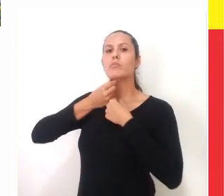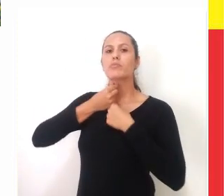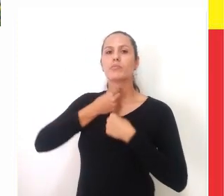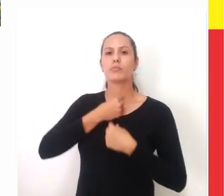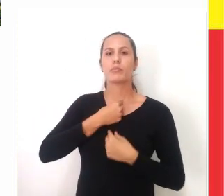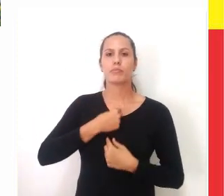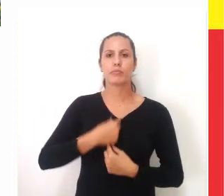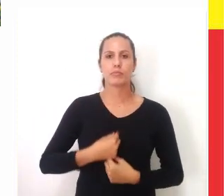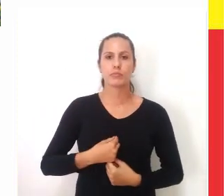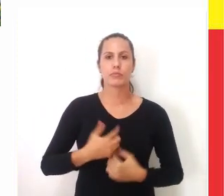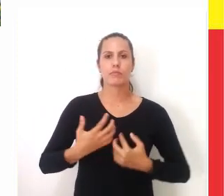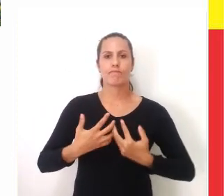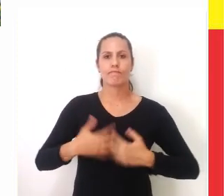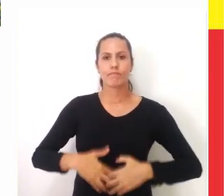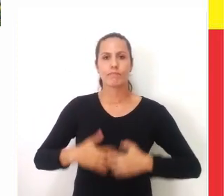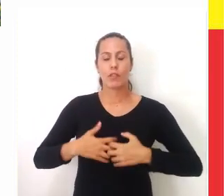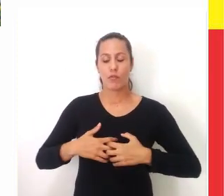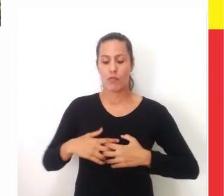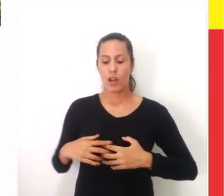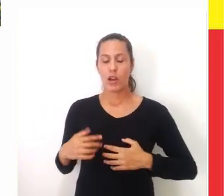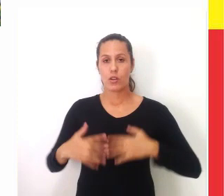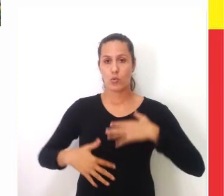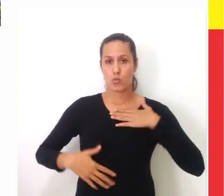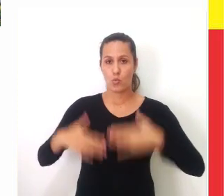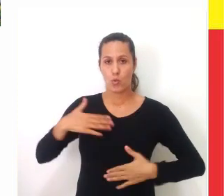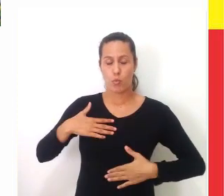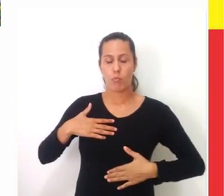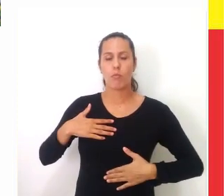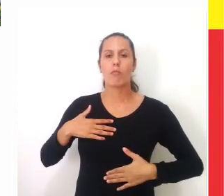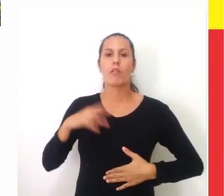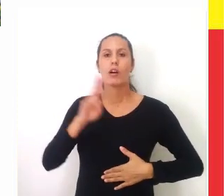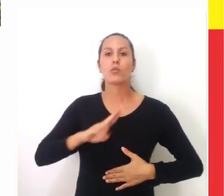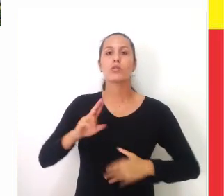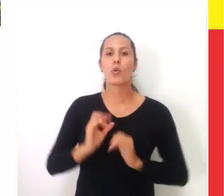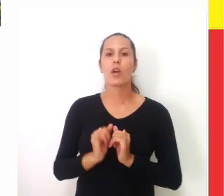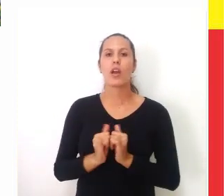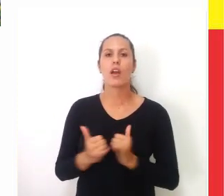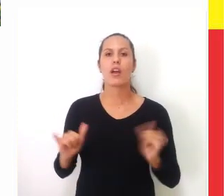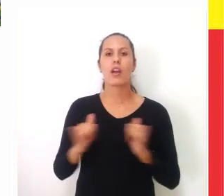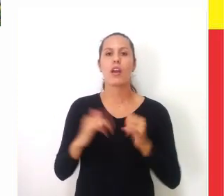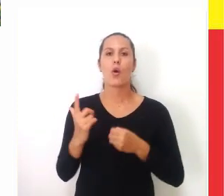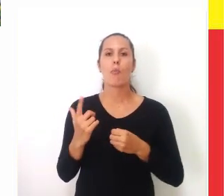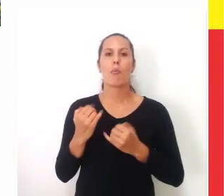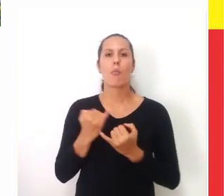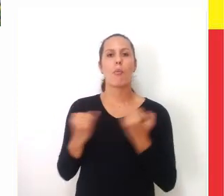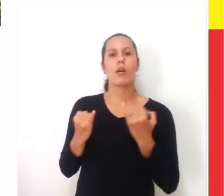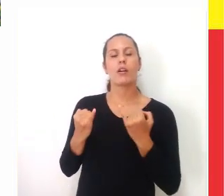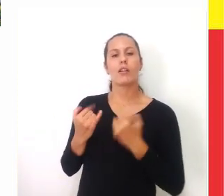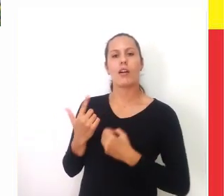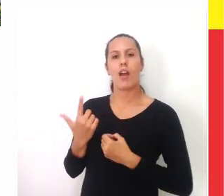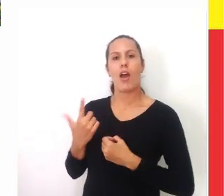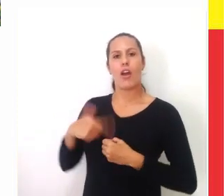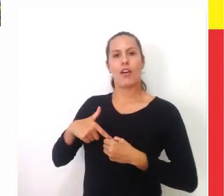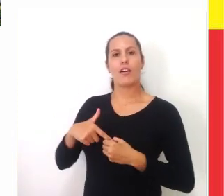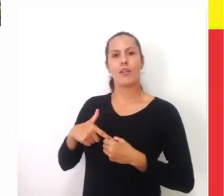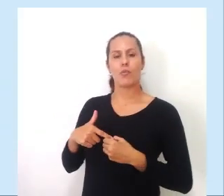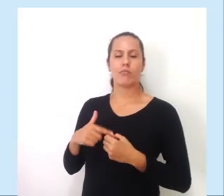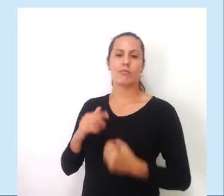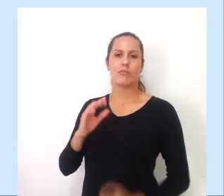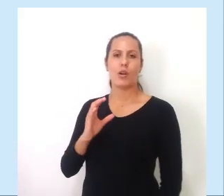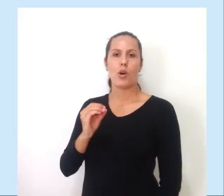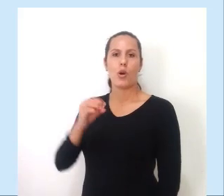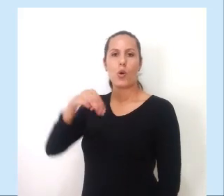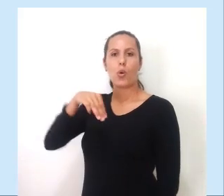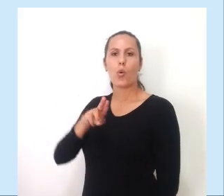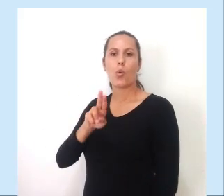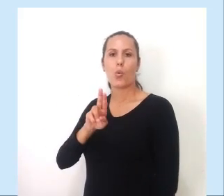como combustível. Combustível. É ele chamado de combustível, o alimento.